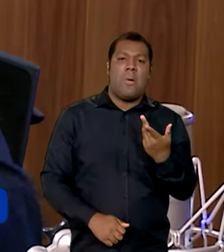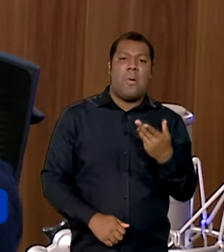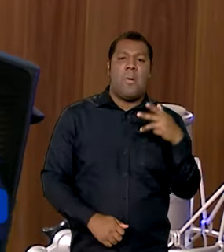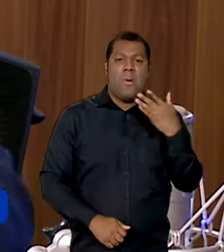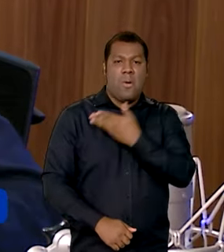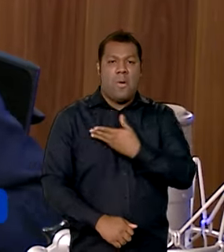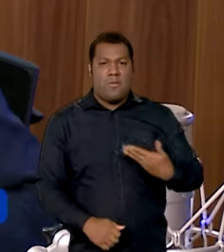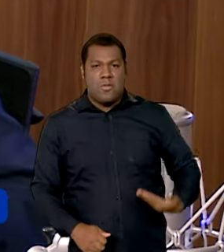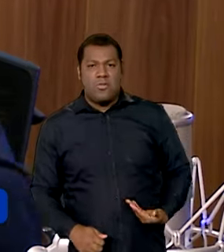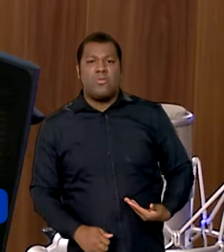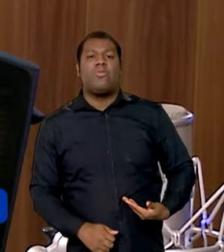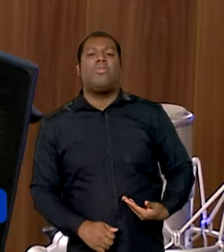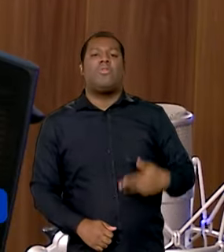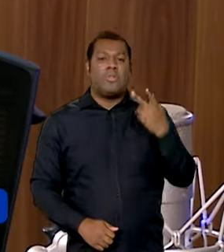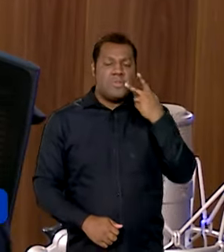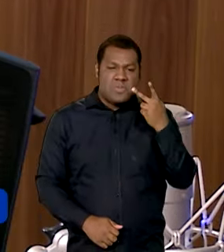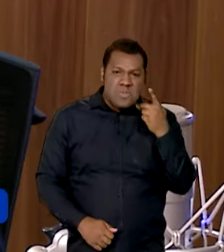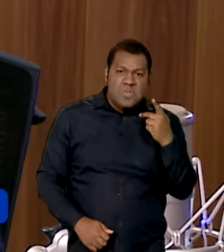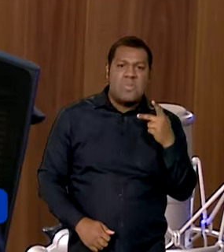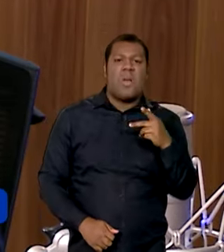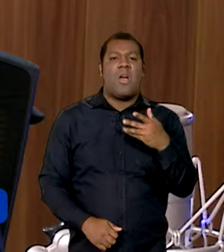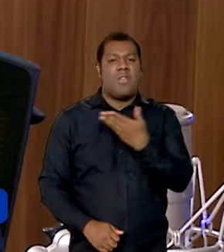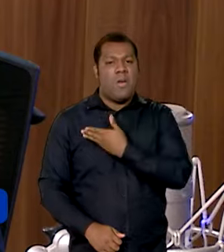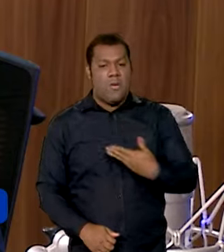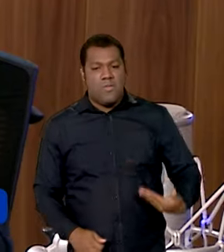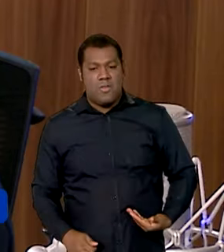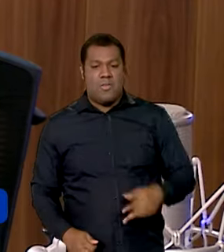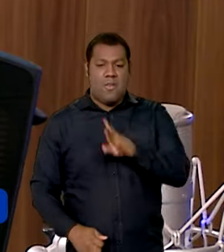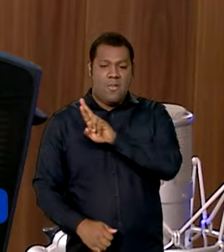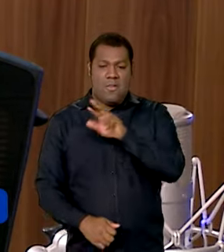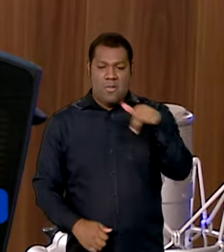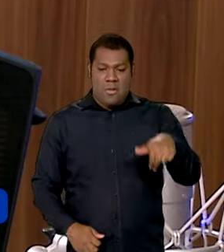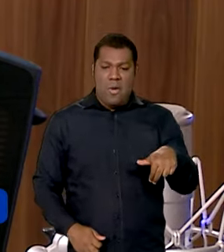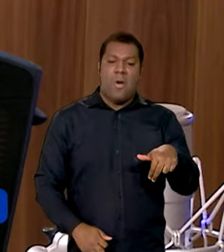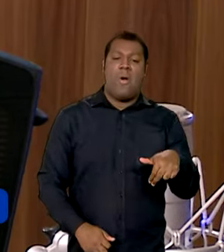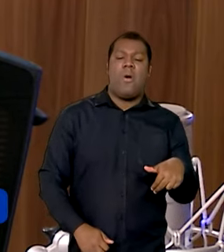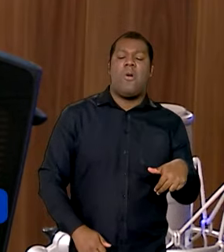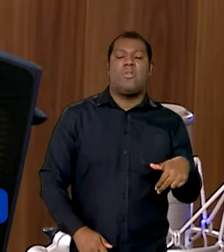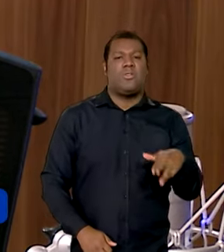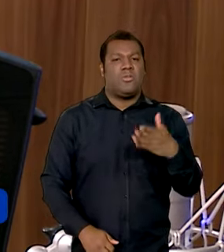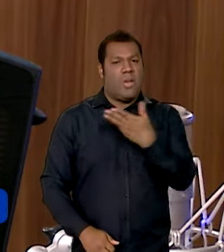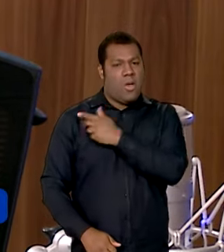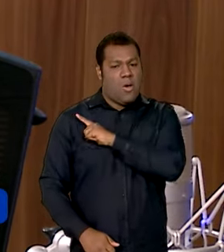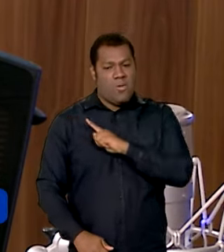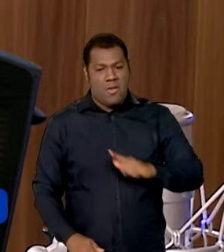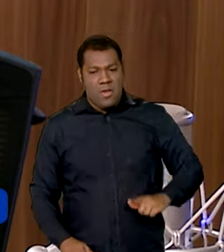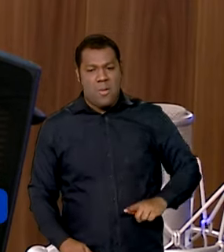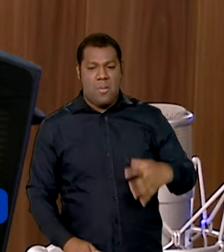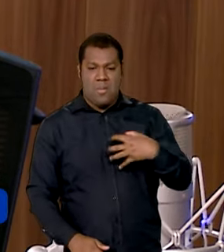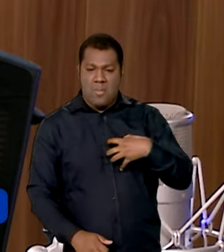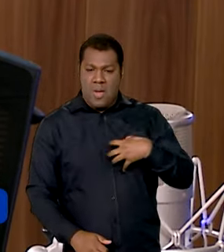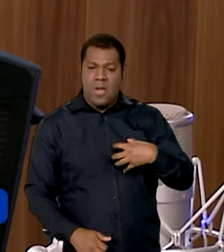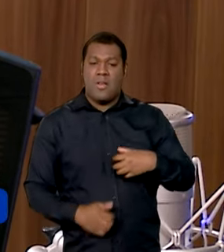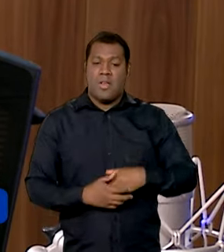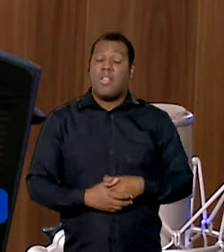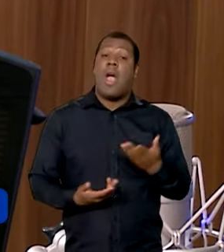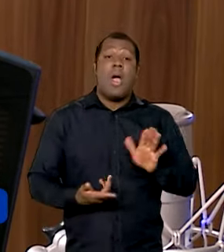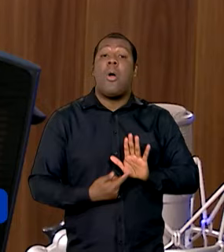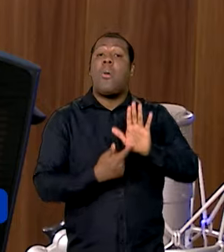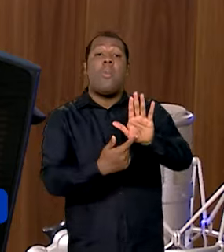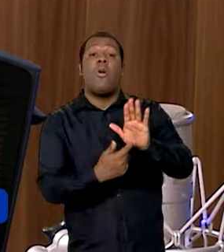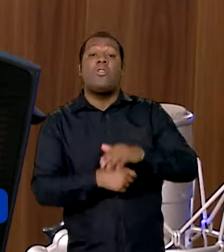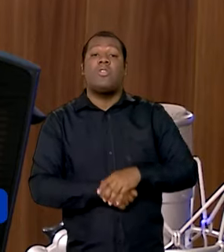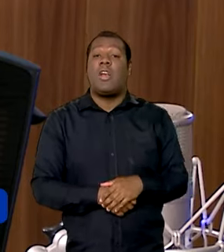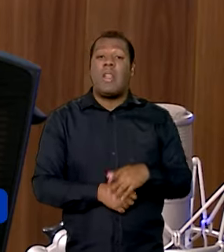Governadora ou governador do Ceará ou enfim né da Bahia onde quer que seja então você também tem muita responsabilidade de